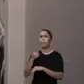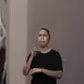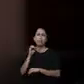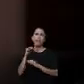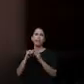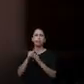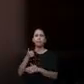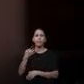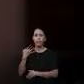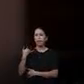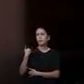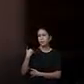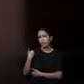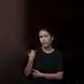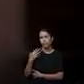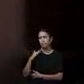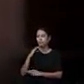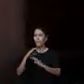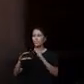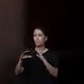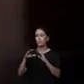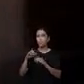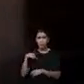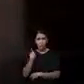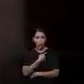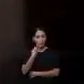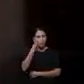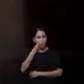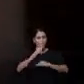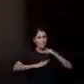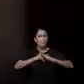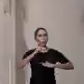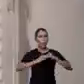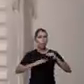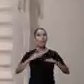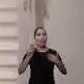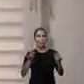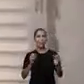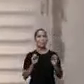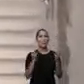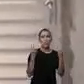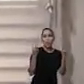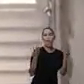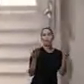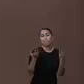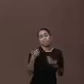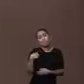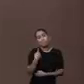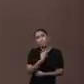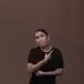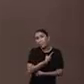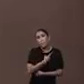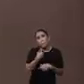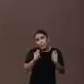É, a gente que vive da música, a gente sabe que sem show não tem condições. A gente teve que se virar